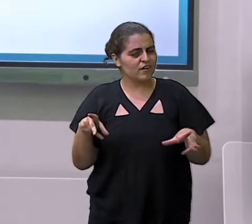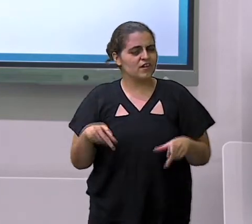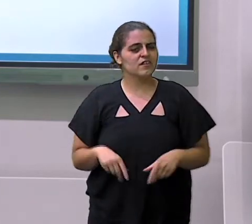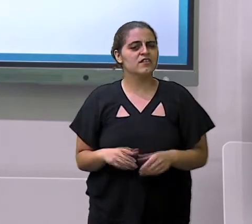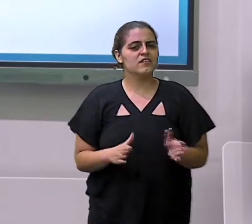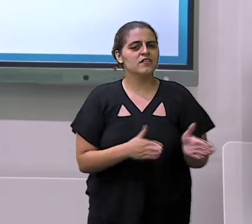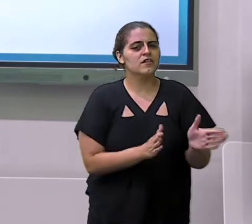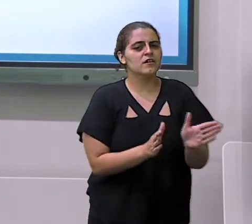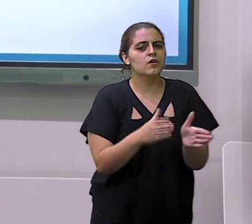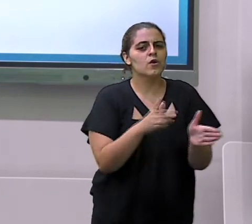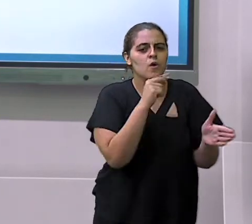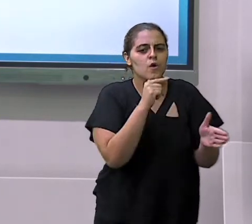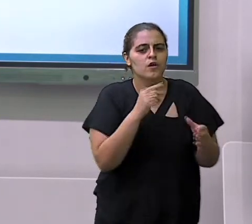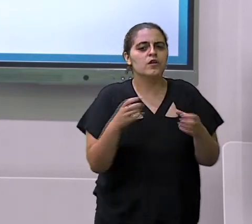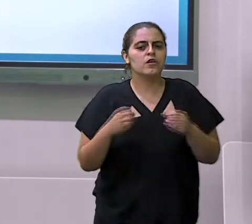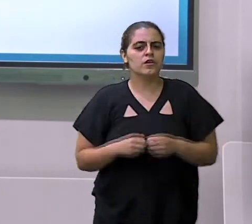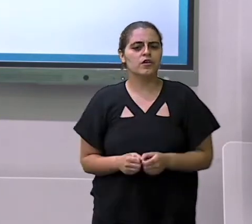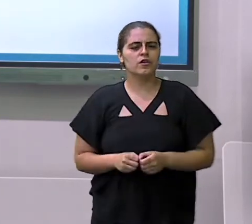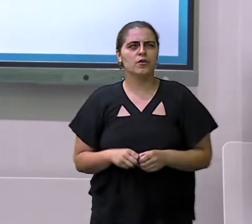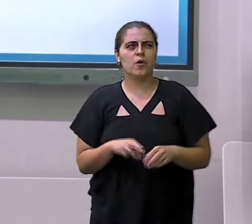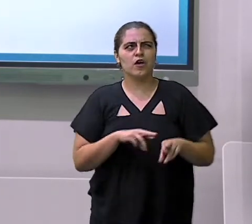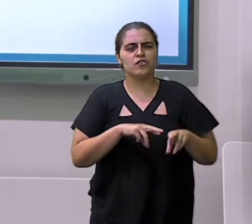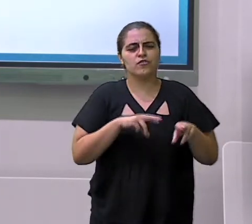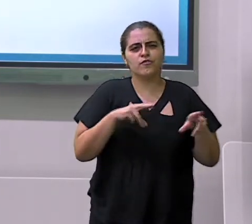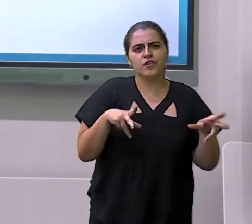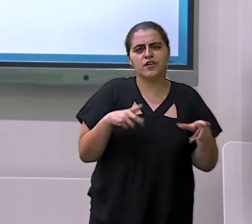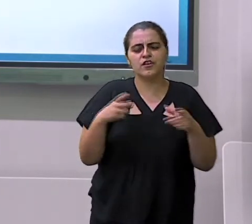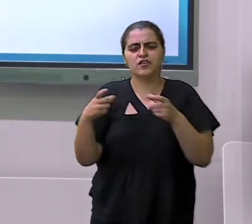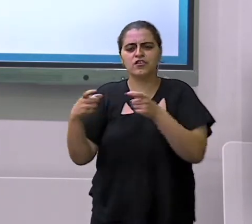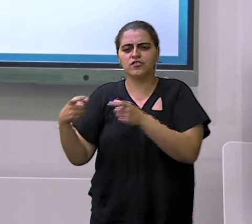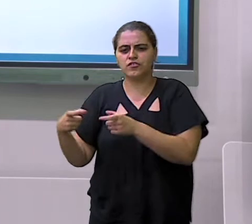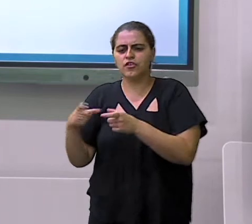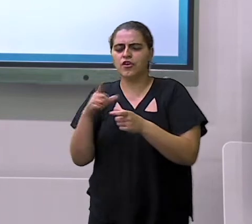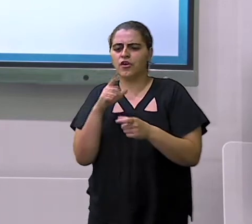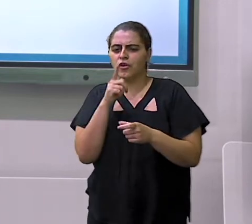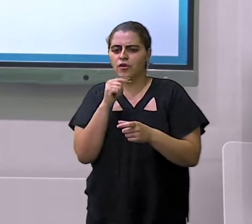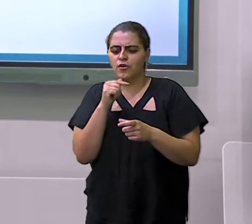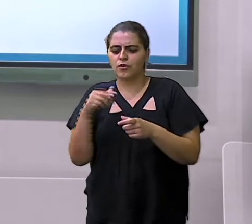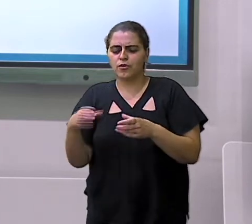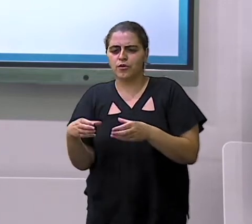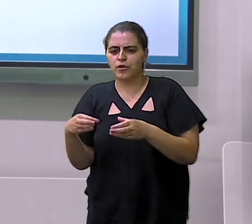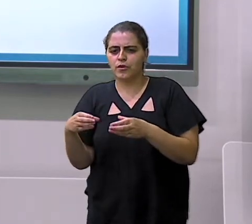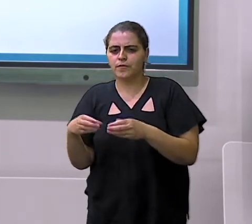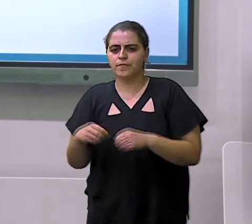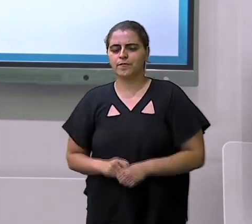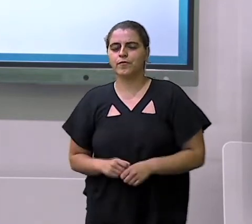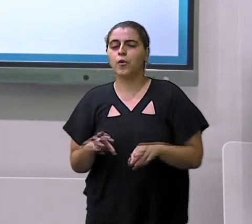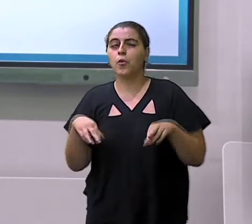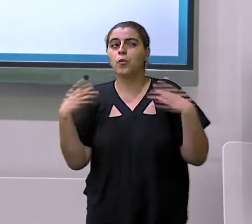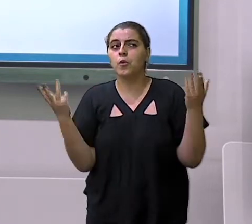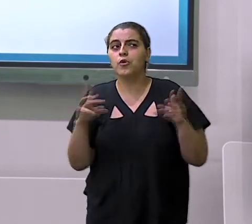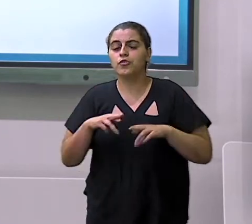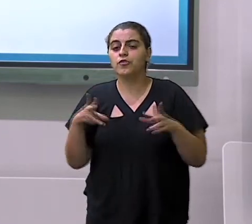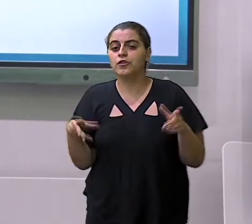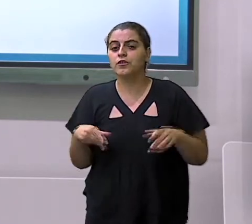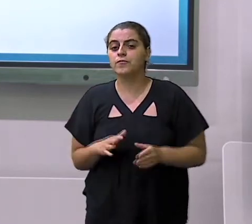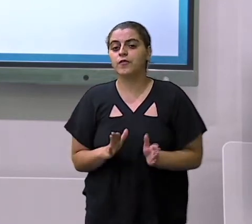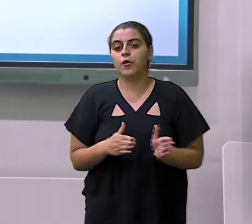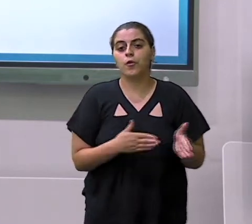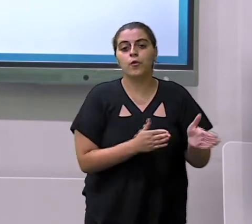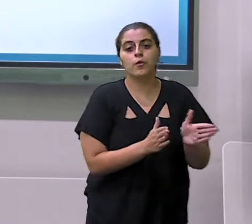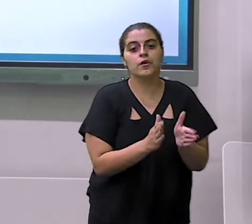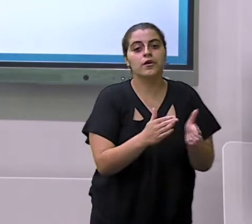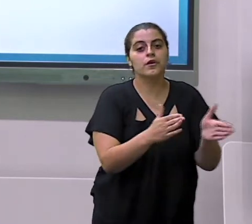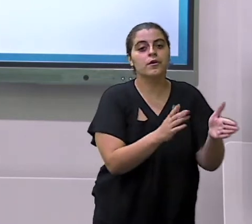lago. Qual é a diferença? O rio, ele tem um percurso, né? E